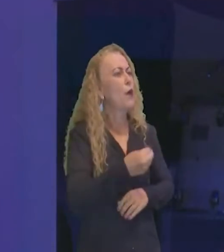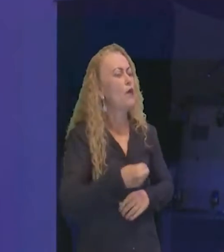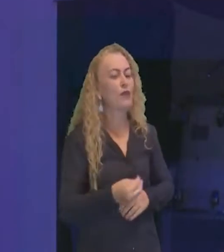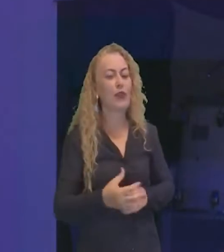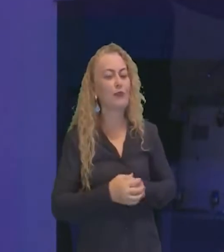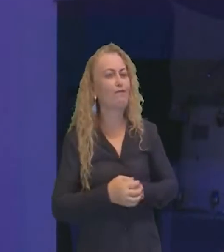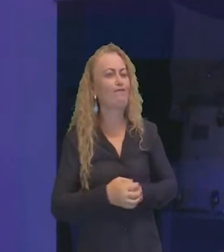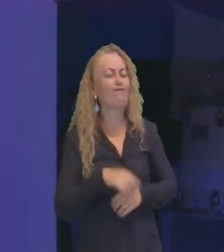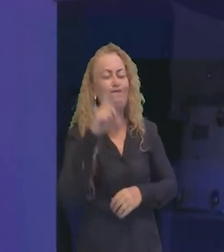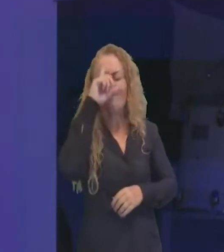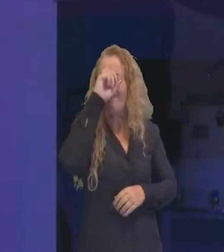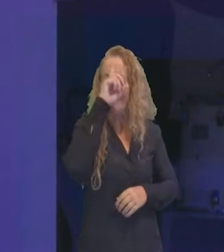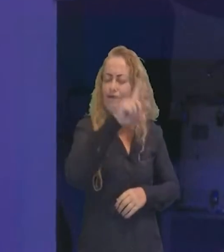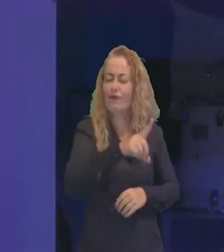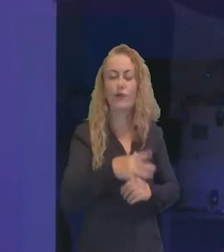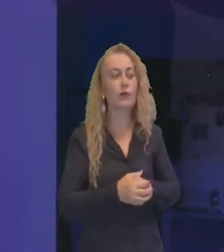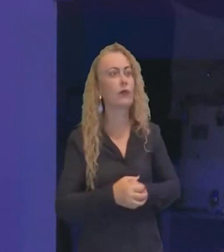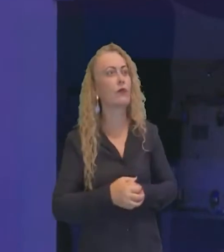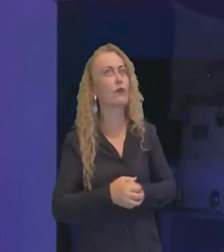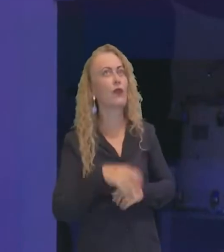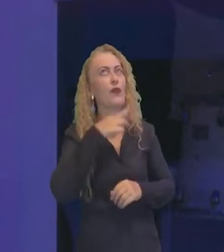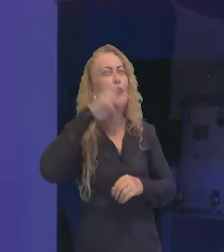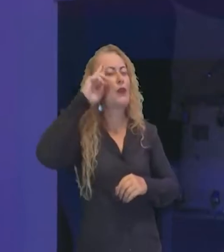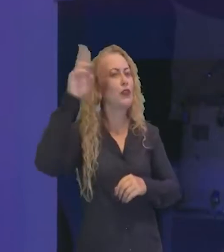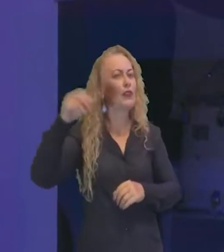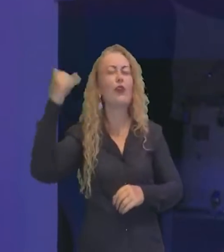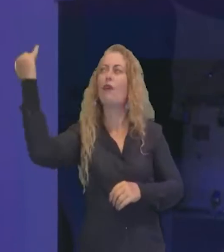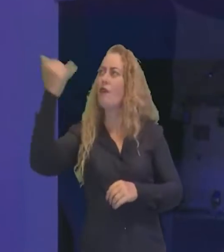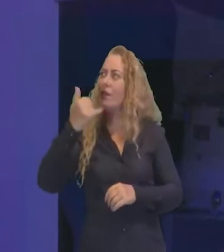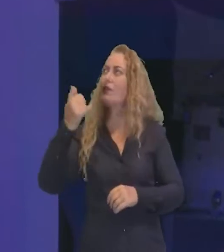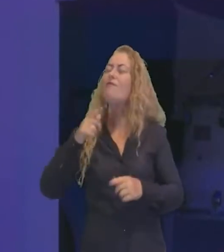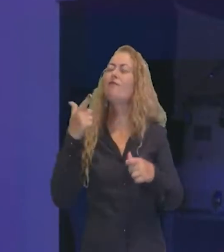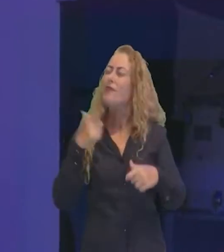Senhor nessa noite diz, eu tenho jeito sim. Peça, creia.